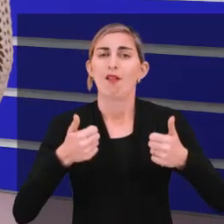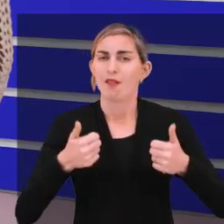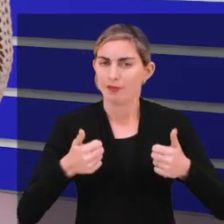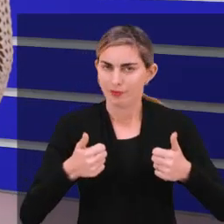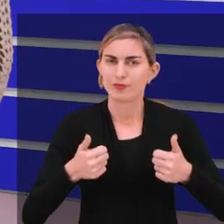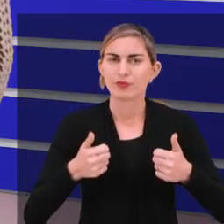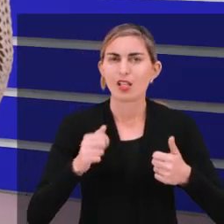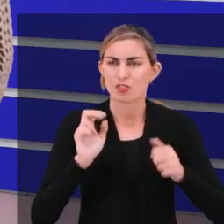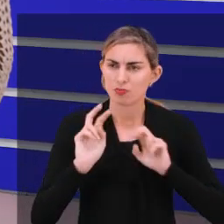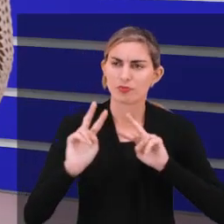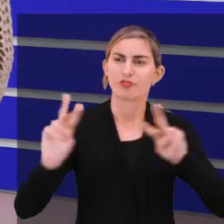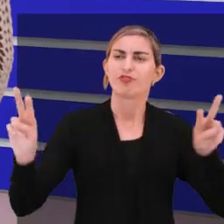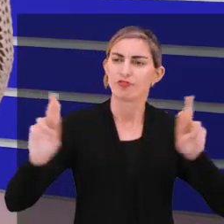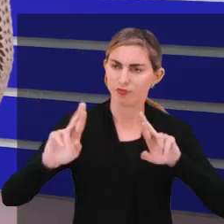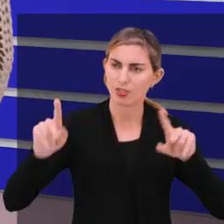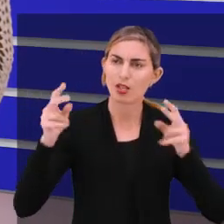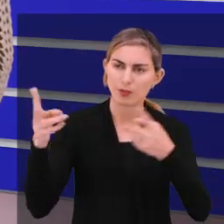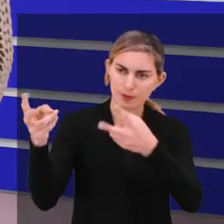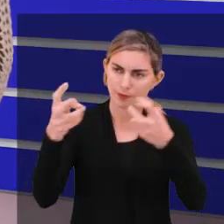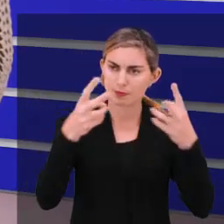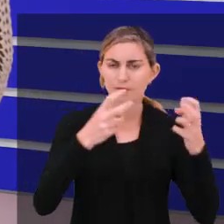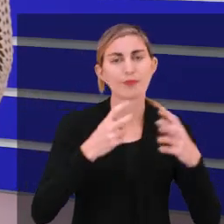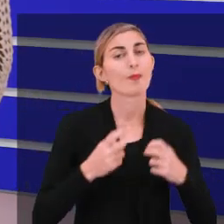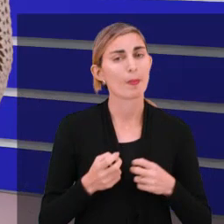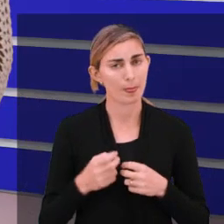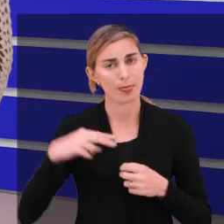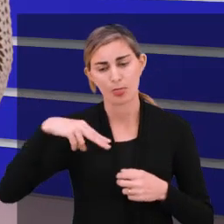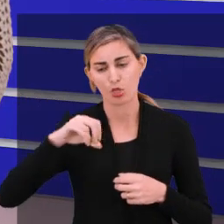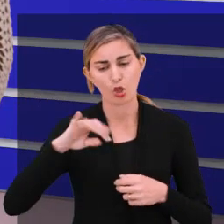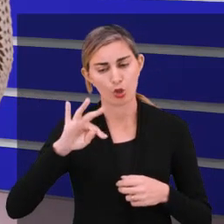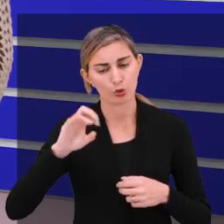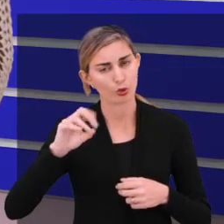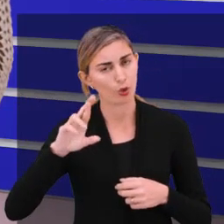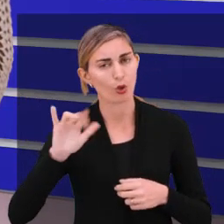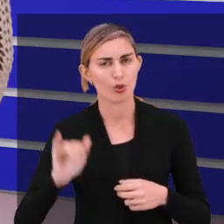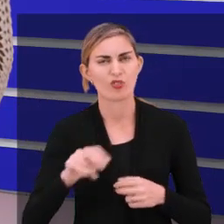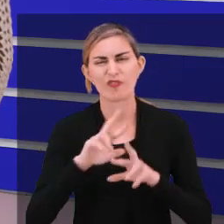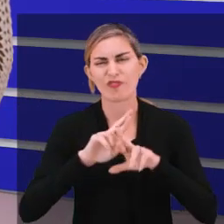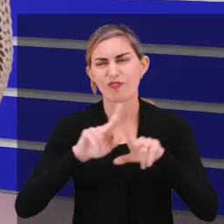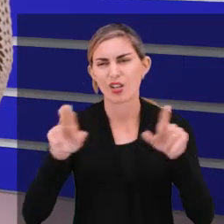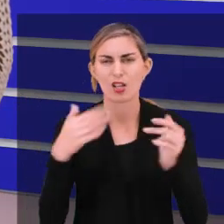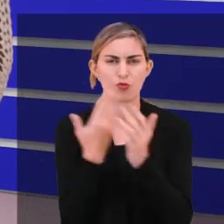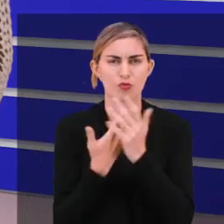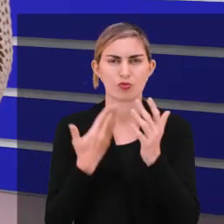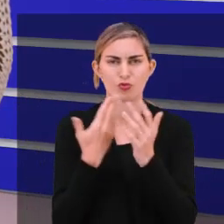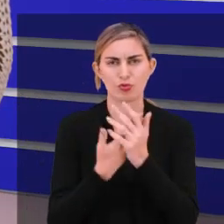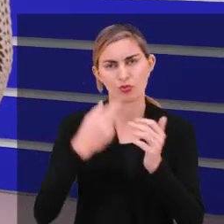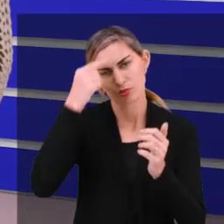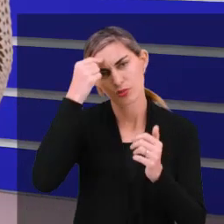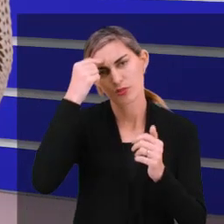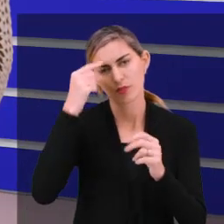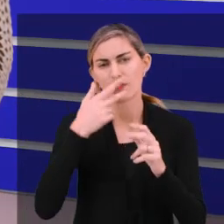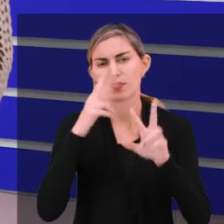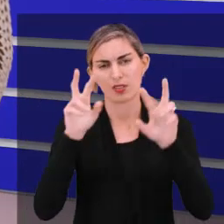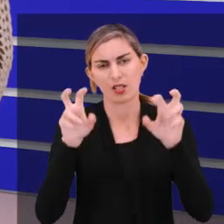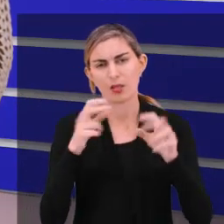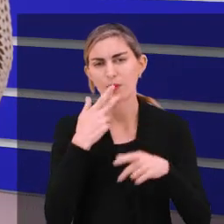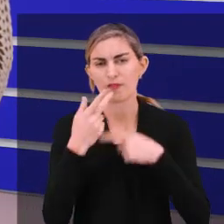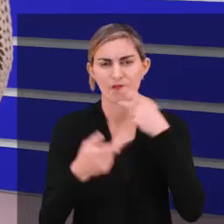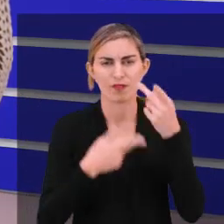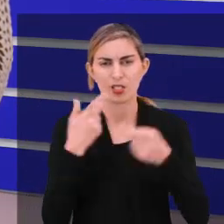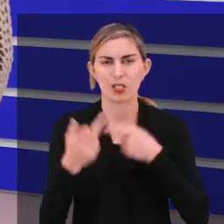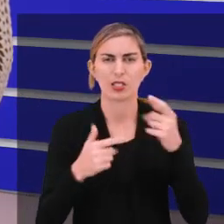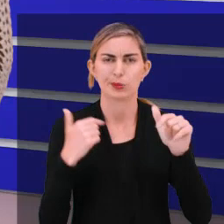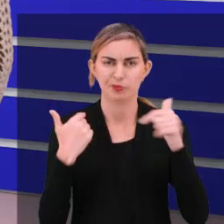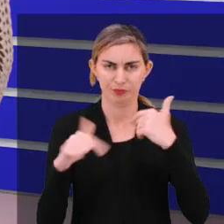é notório. Nós podemos percentualizar isso. Vários estudos acadêmicos falam dessa questão. Eu